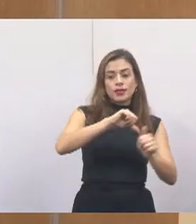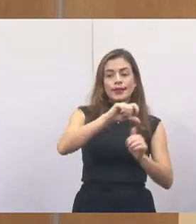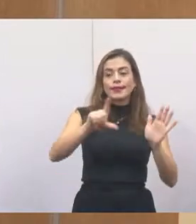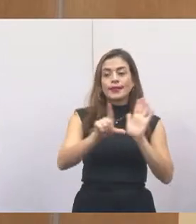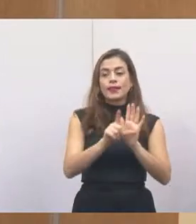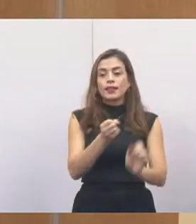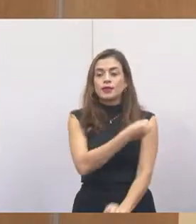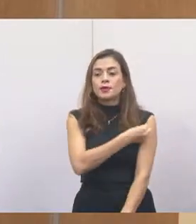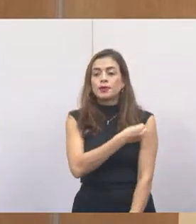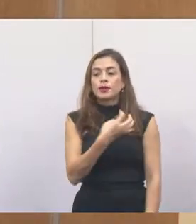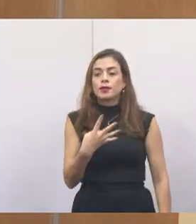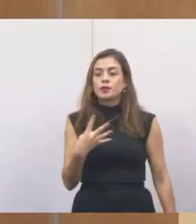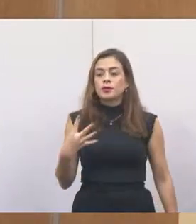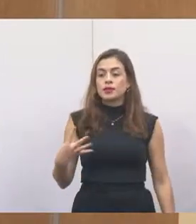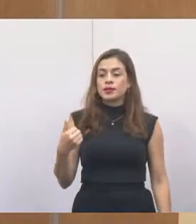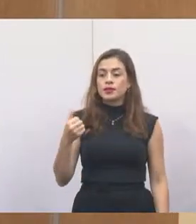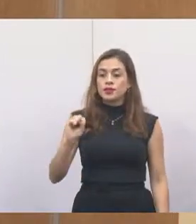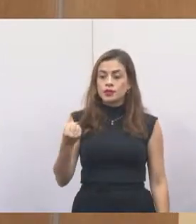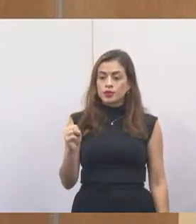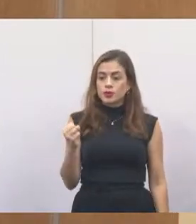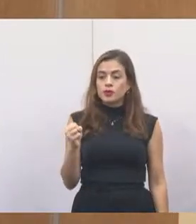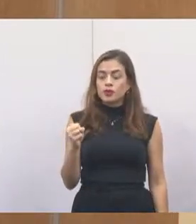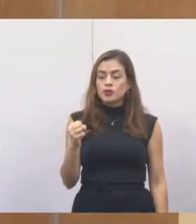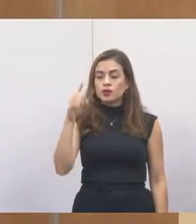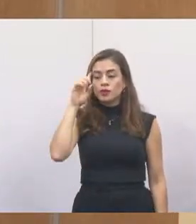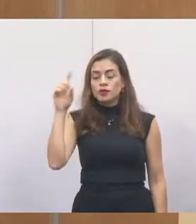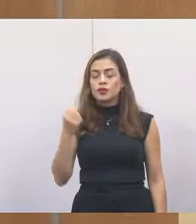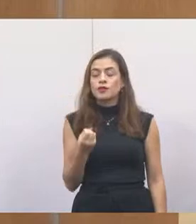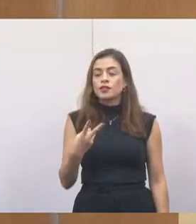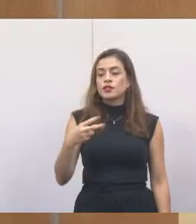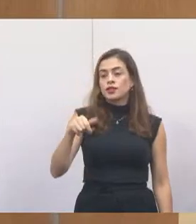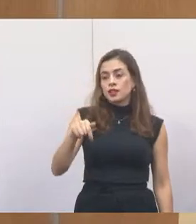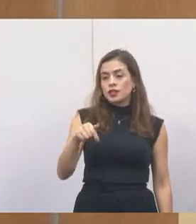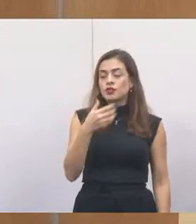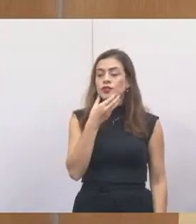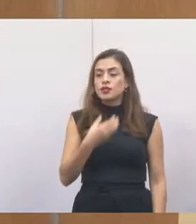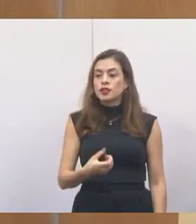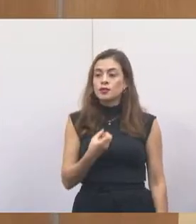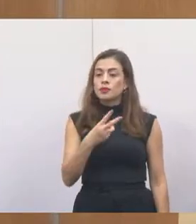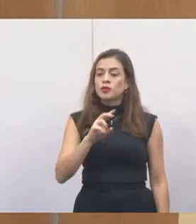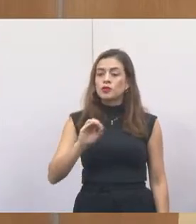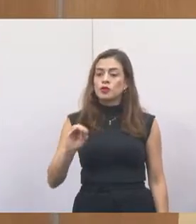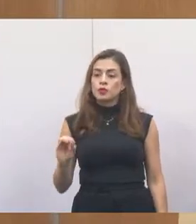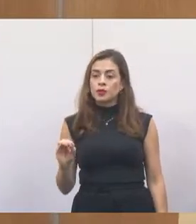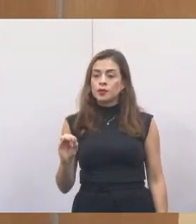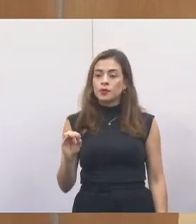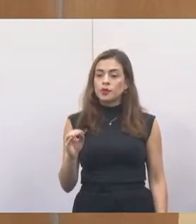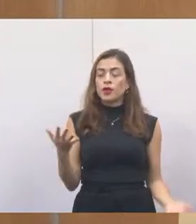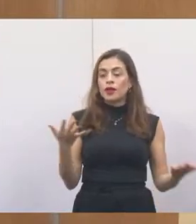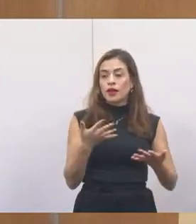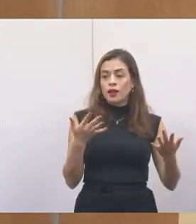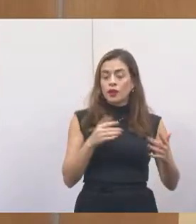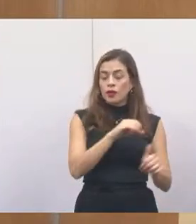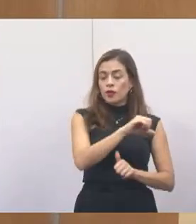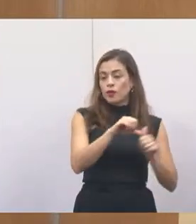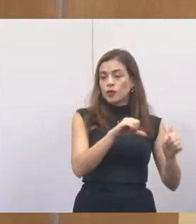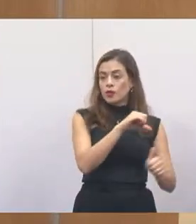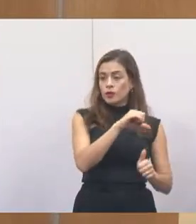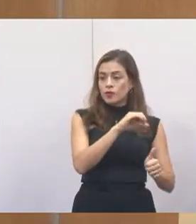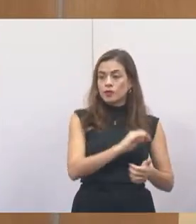número 4.418, de 27 de dezembro de 2000, que passa a ter as seguintes